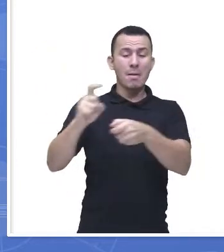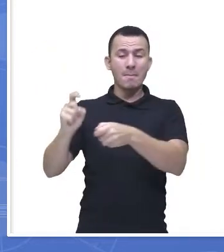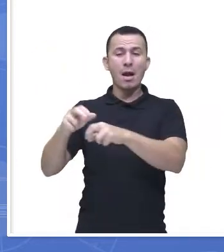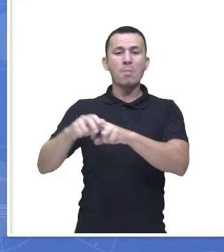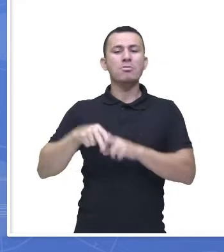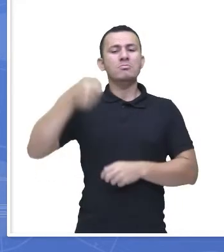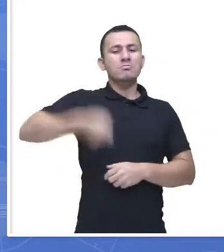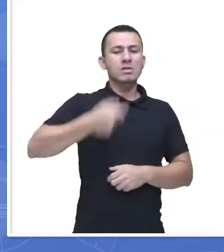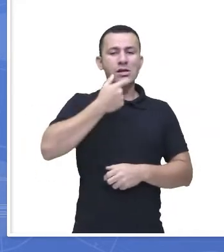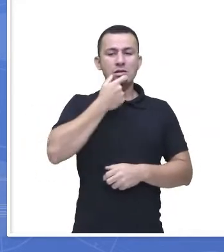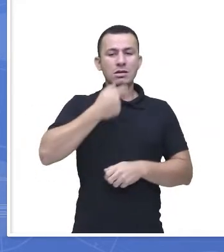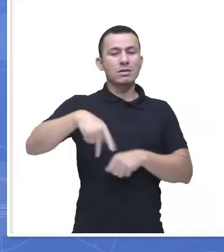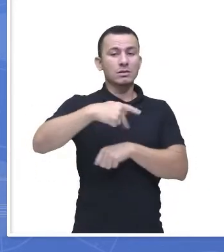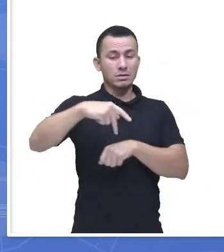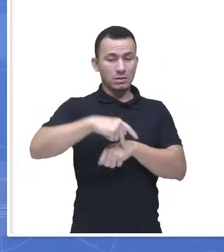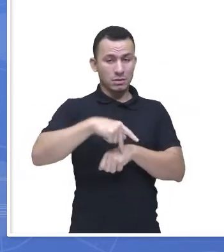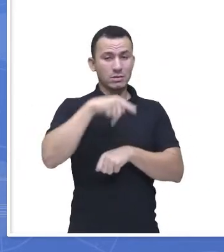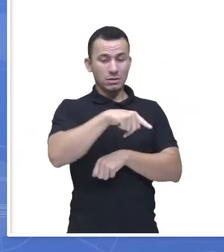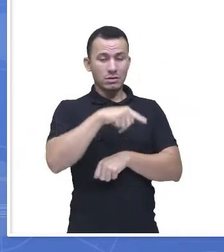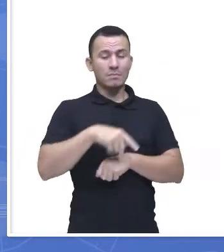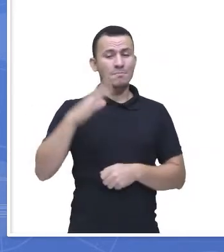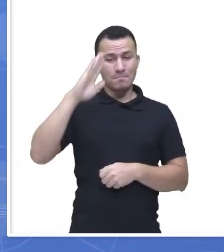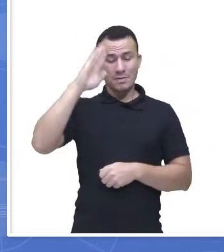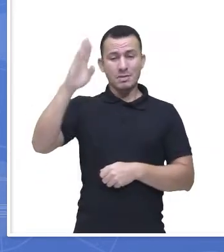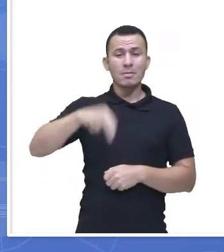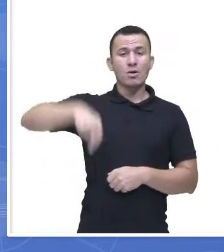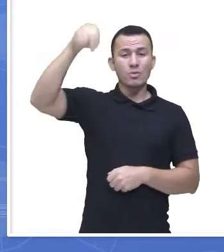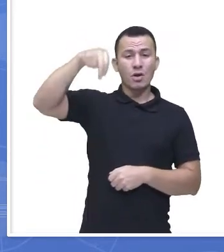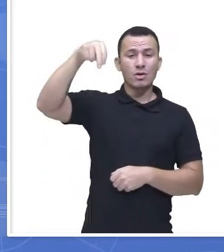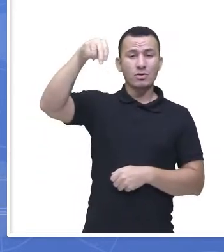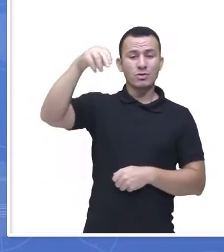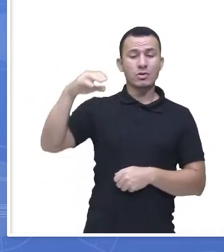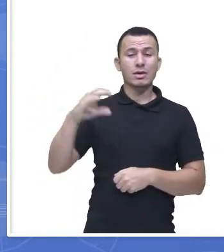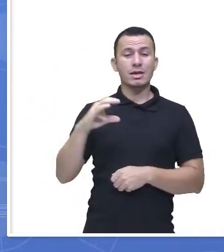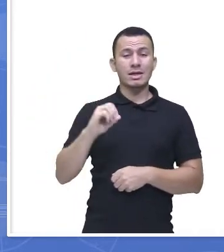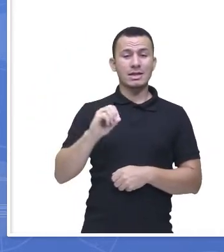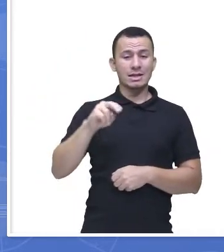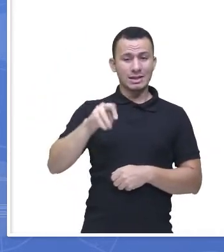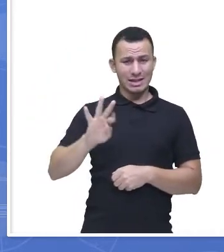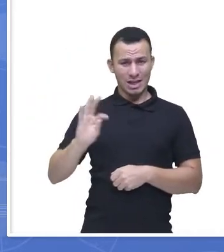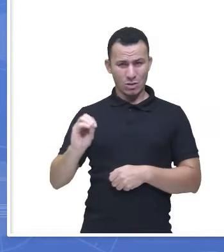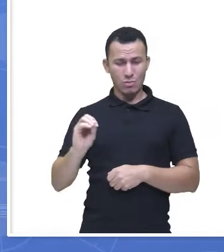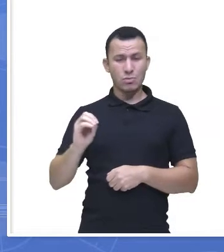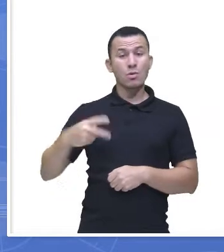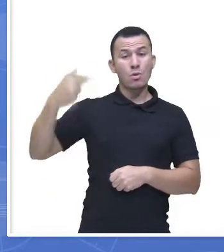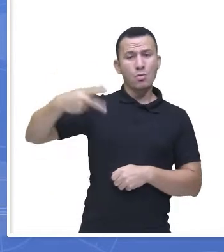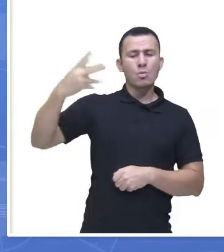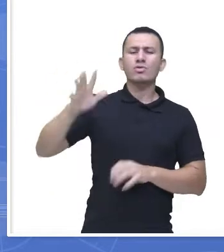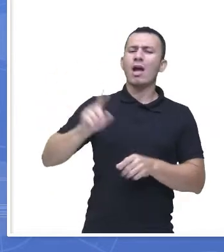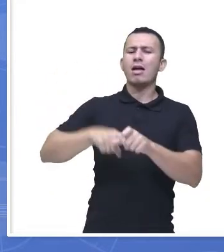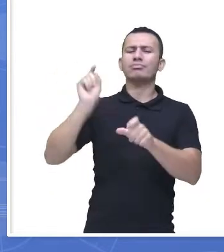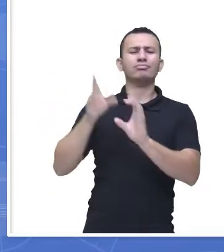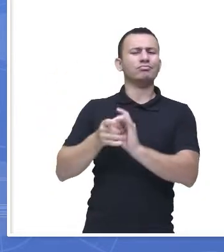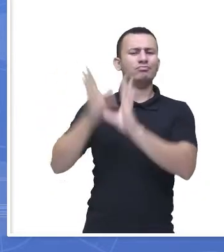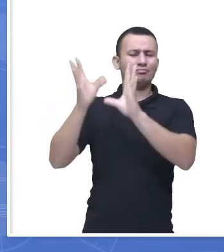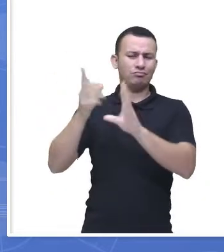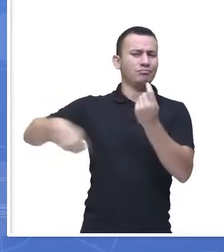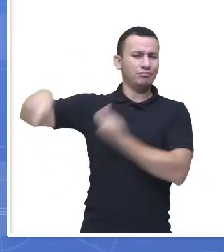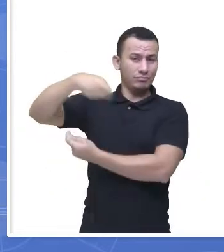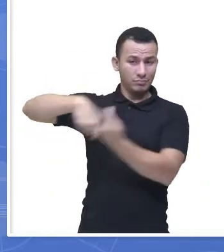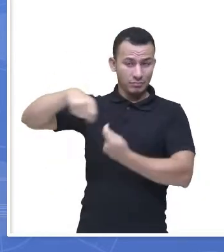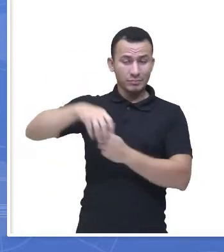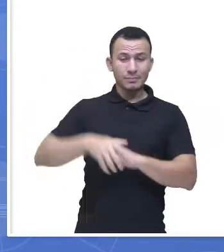Moreira, da Escola Estadual Ernesto Pena Forte, enviou para a gente que a alternativa correta é a letra E. A maioria